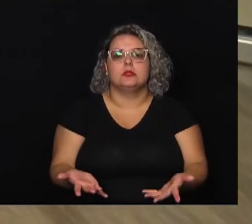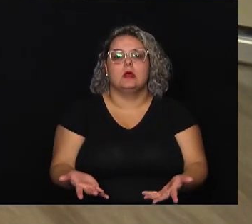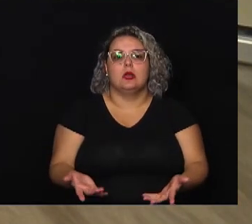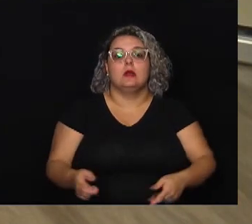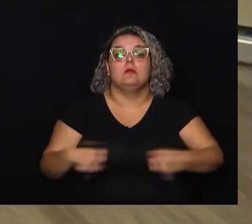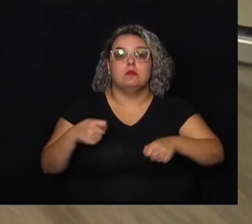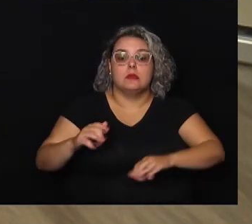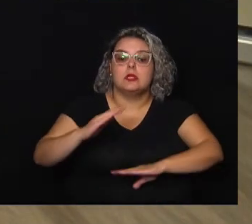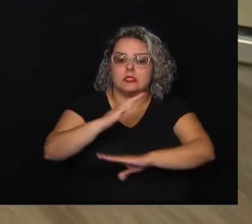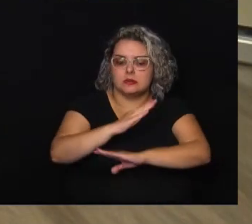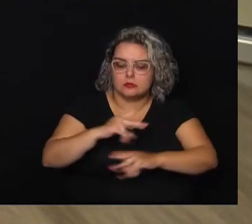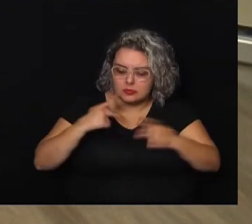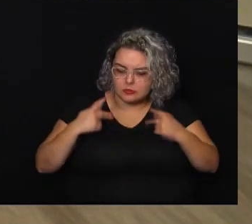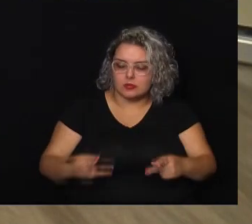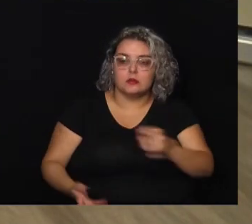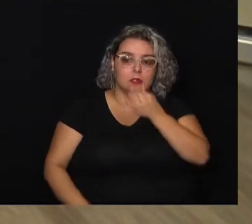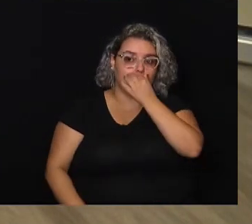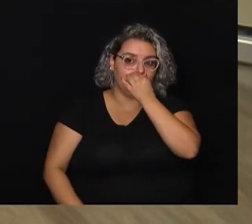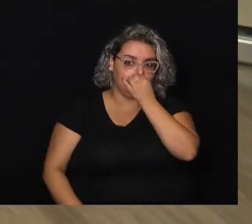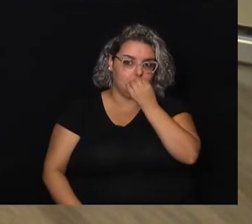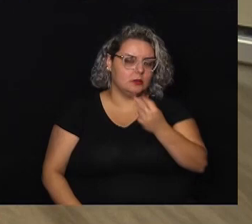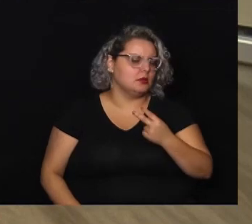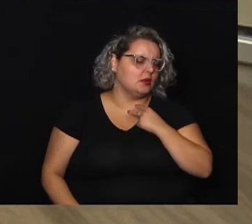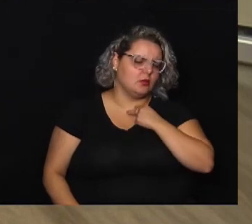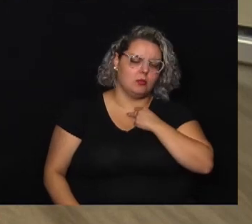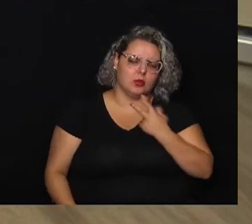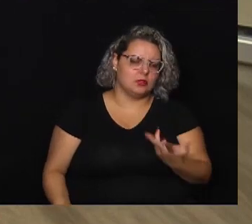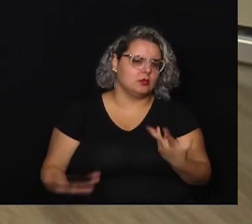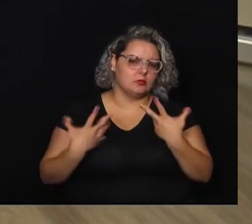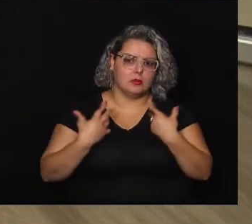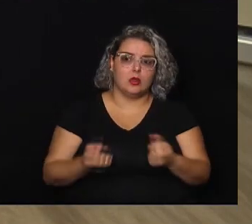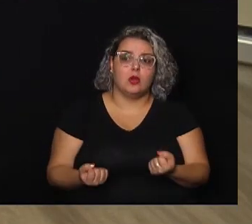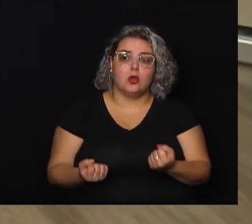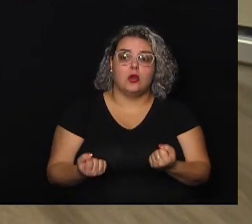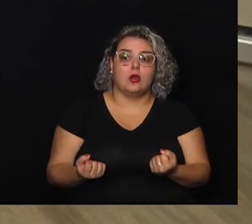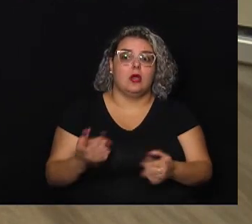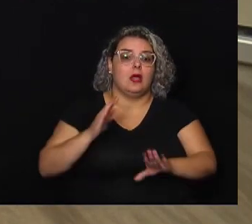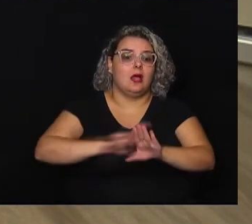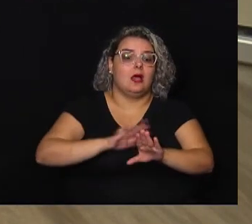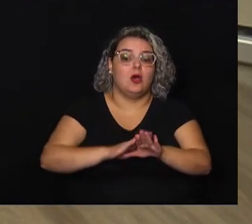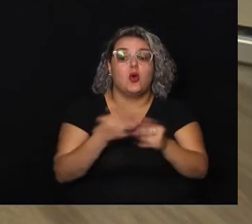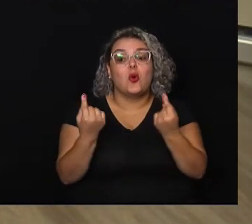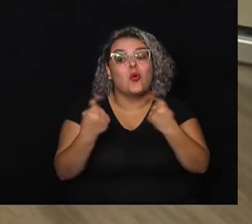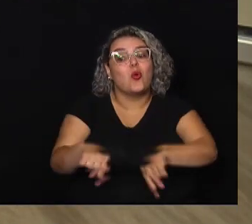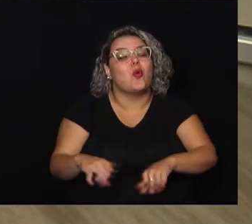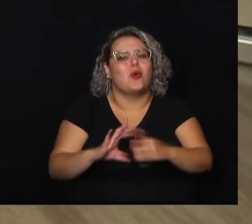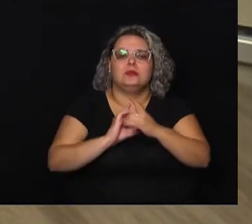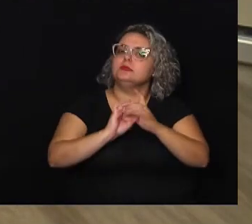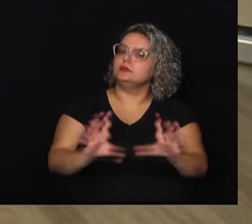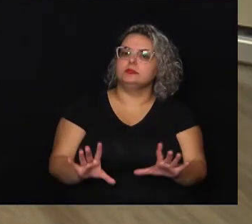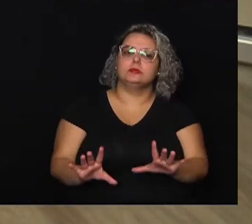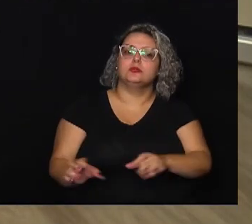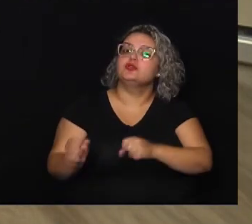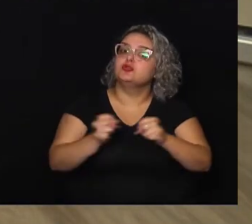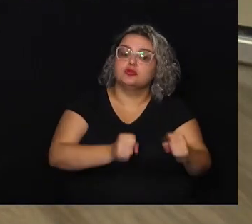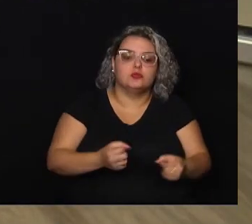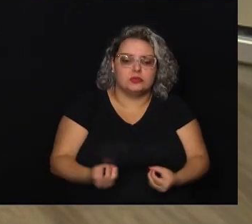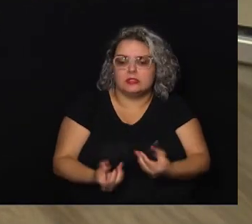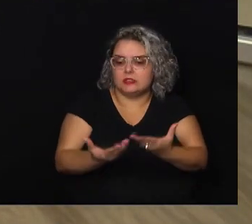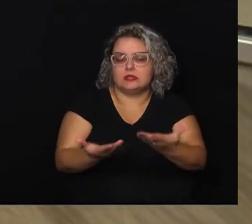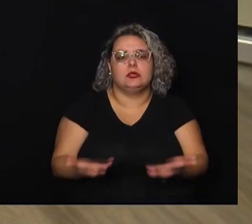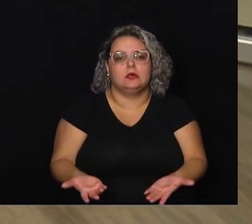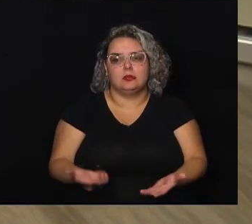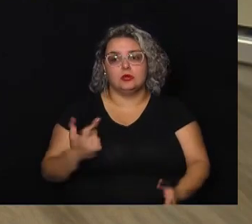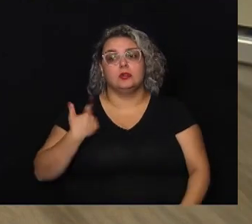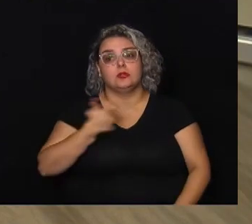posicionar. A gente não pode admitir atos que atentem contra a democracia, contra os poderes constituídos. E nós, como